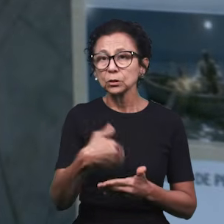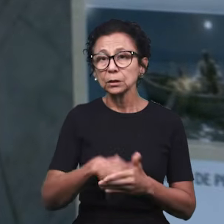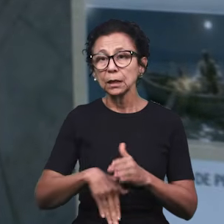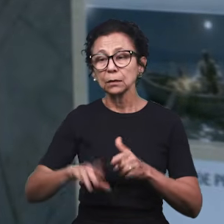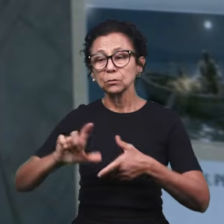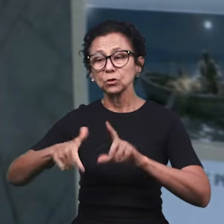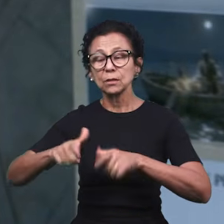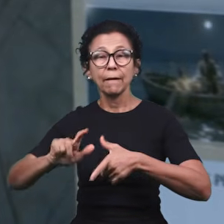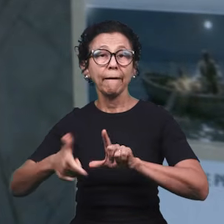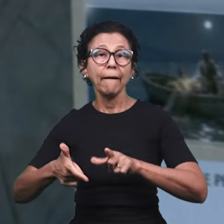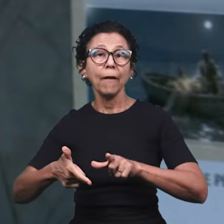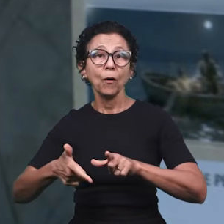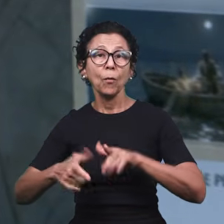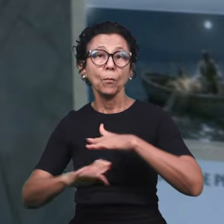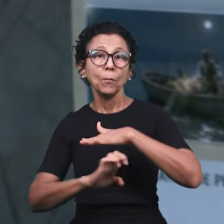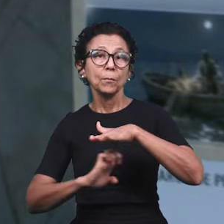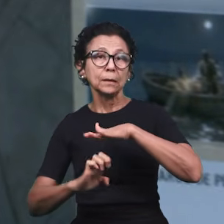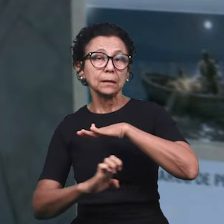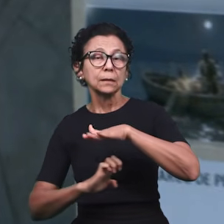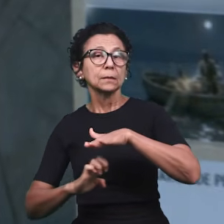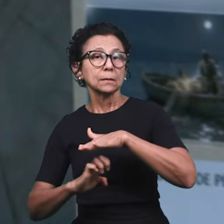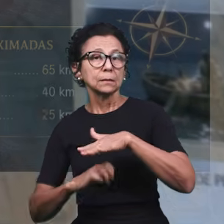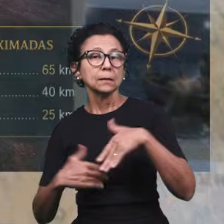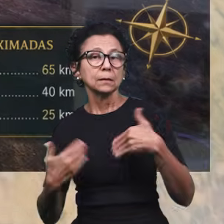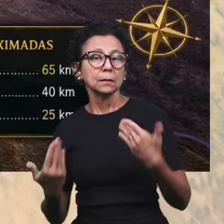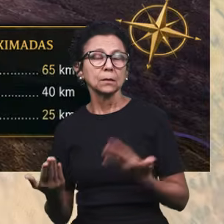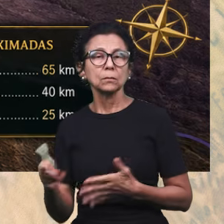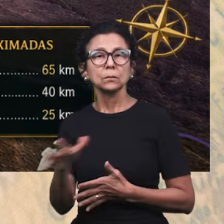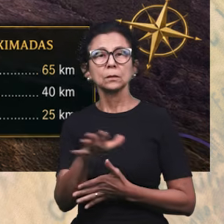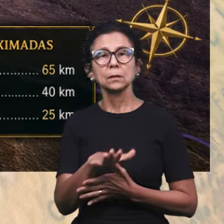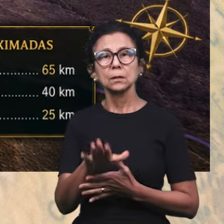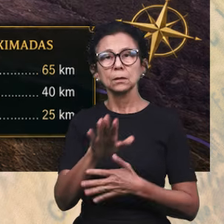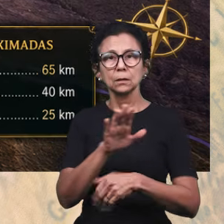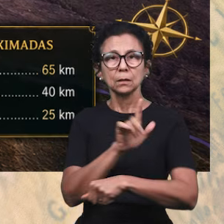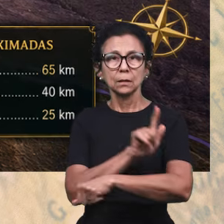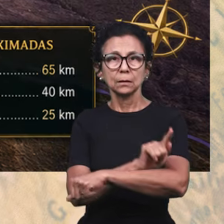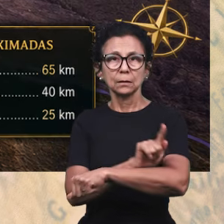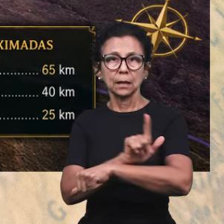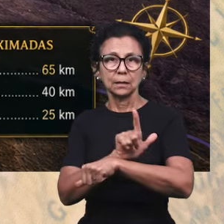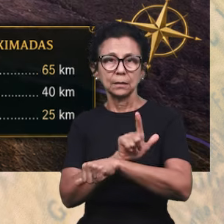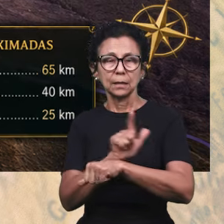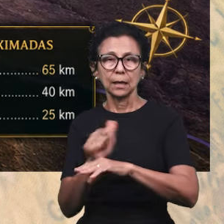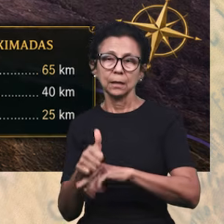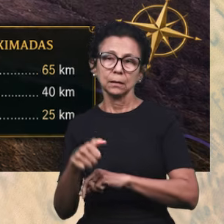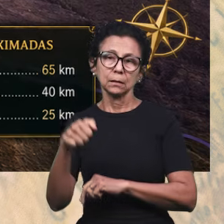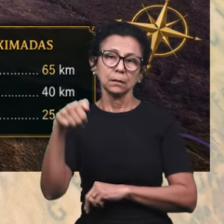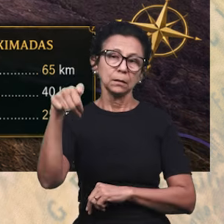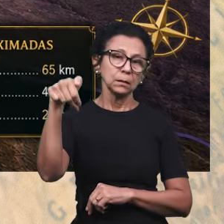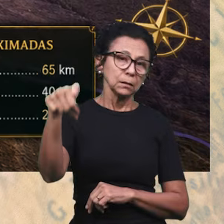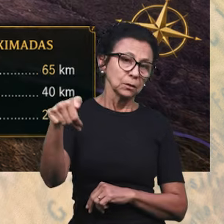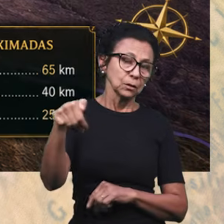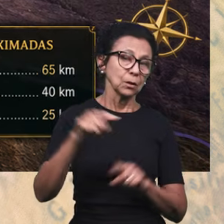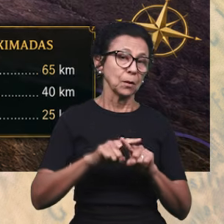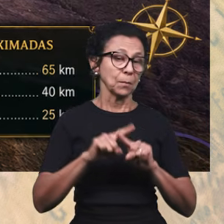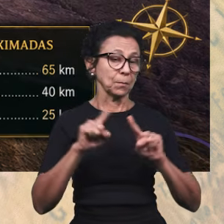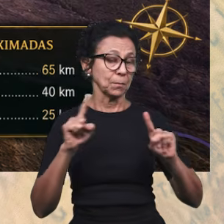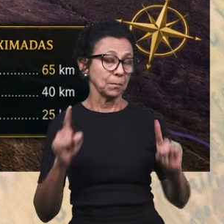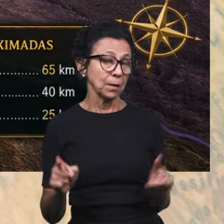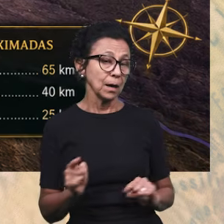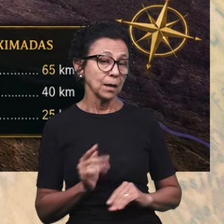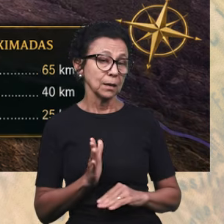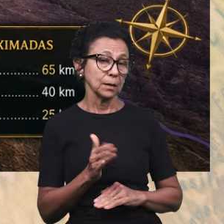de Israel. Então isso é importante, porque nós temos a região da Galileia ao norte, mas esses peixes